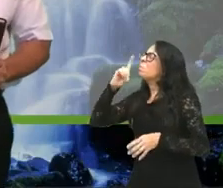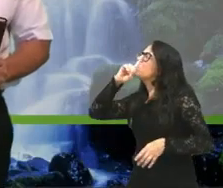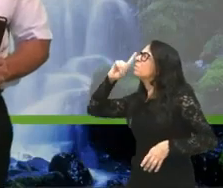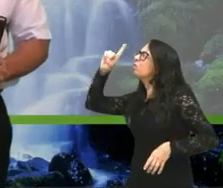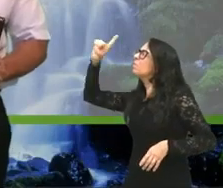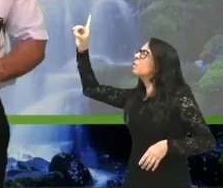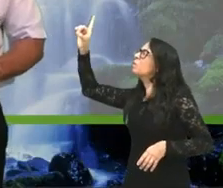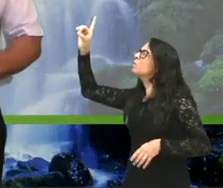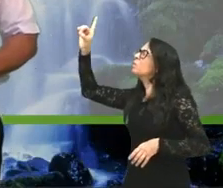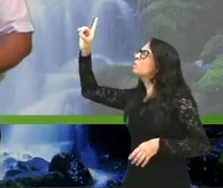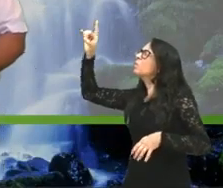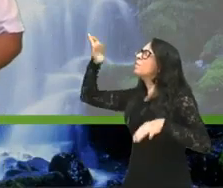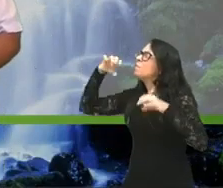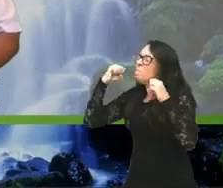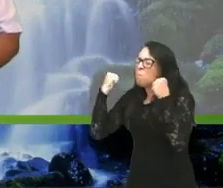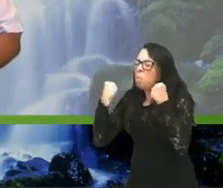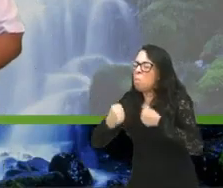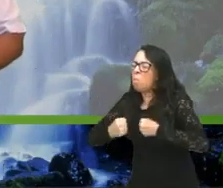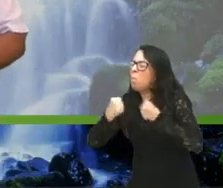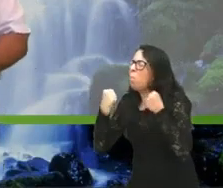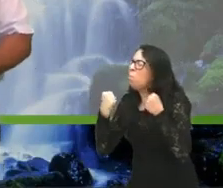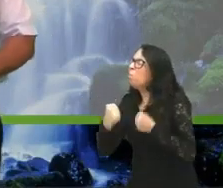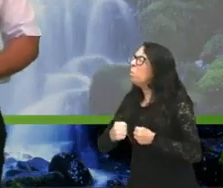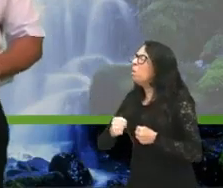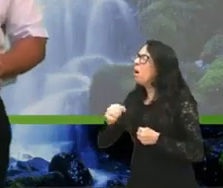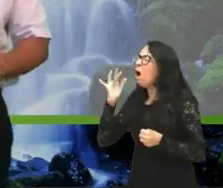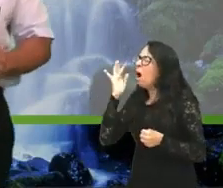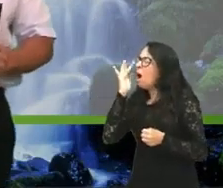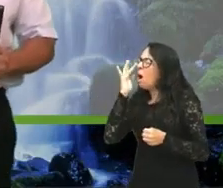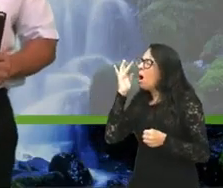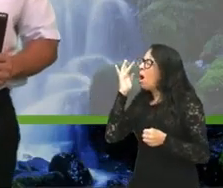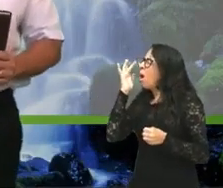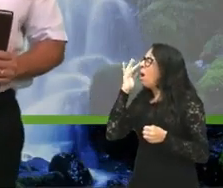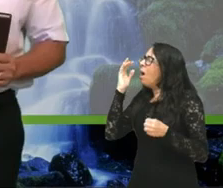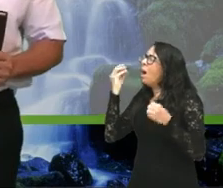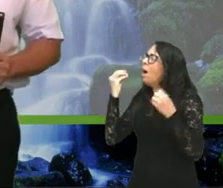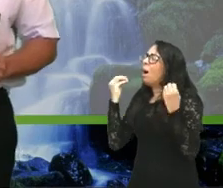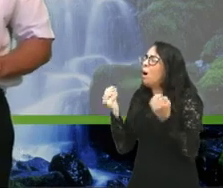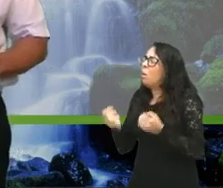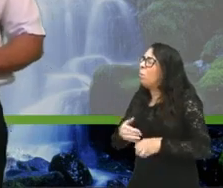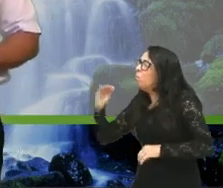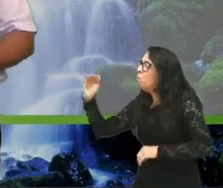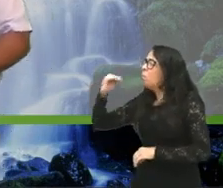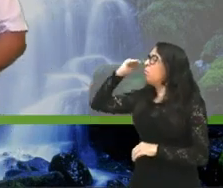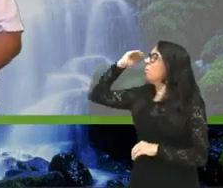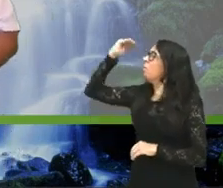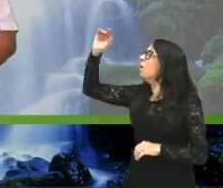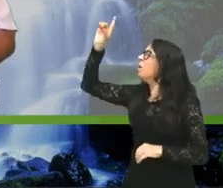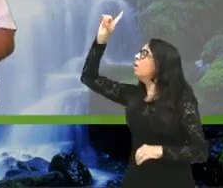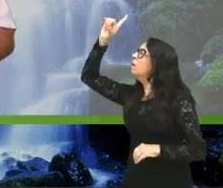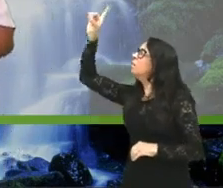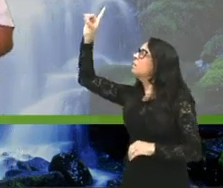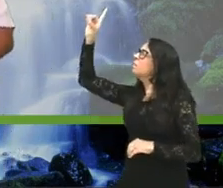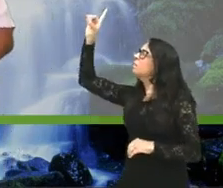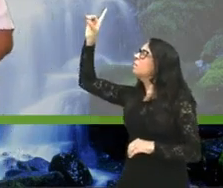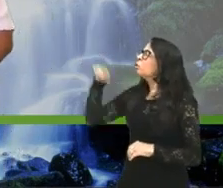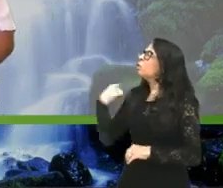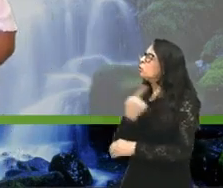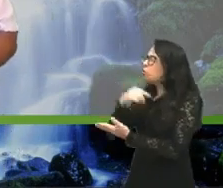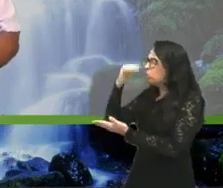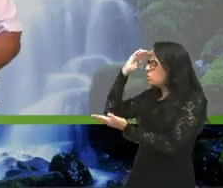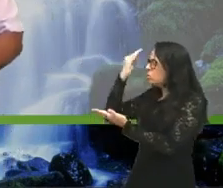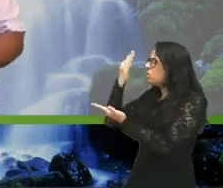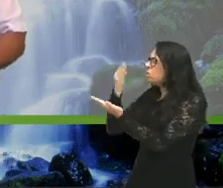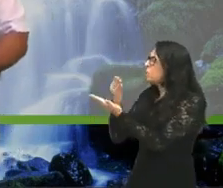maravilhas e milagres. Por isso, ó Pai, nós não cansamos de clamar, ó Deus, pela cura dos que estão